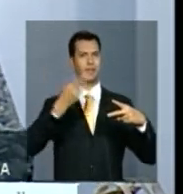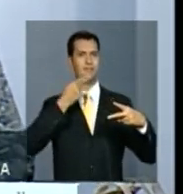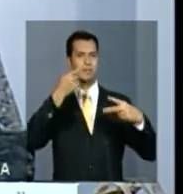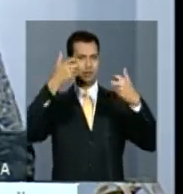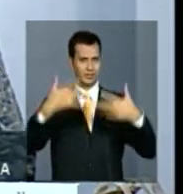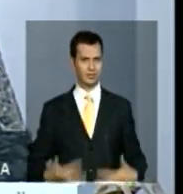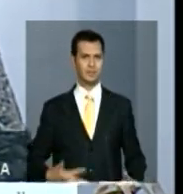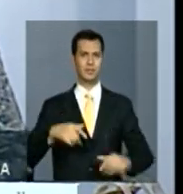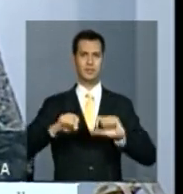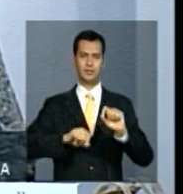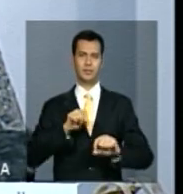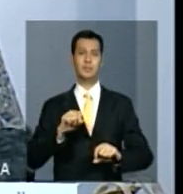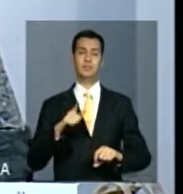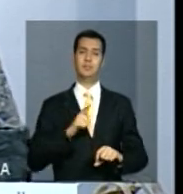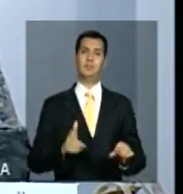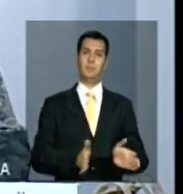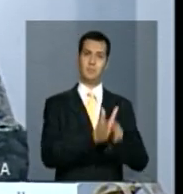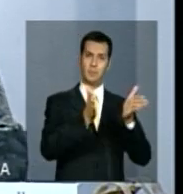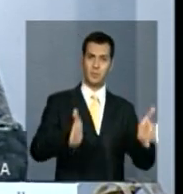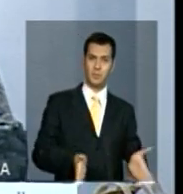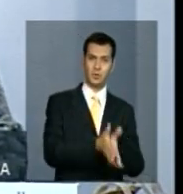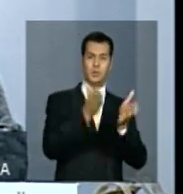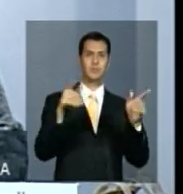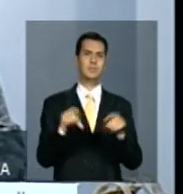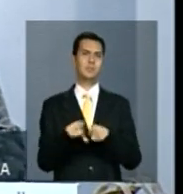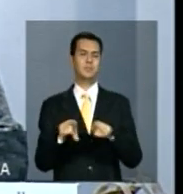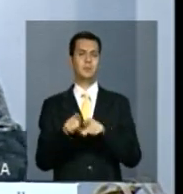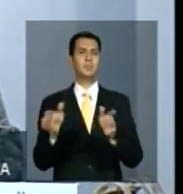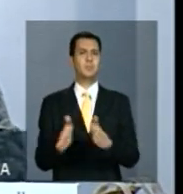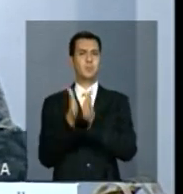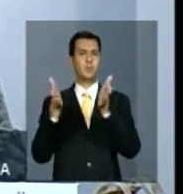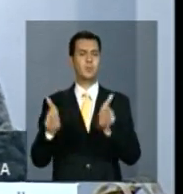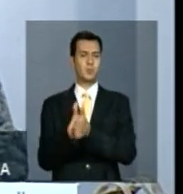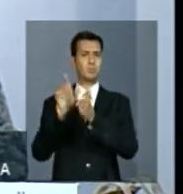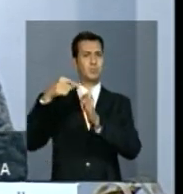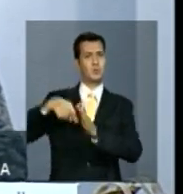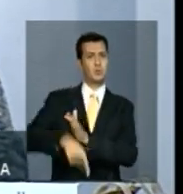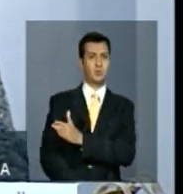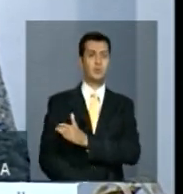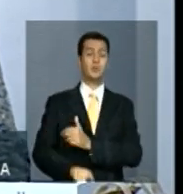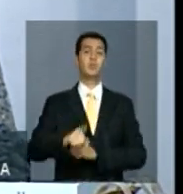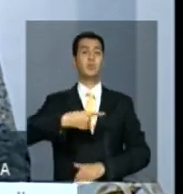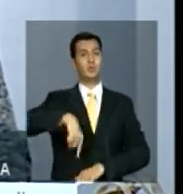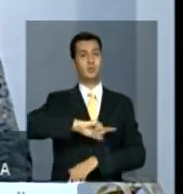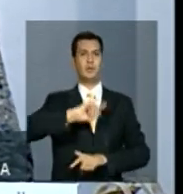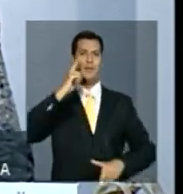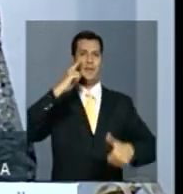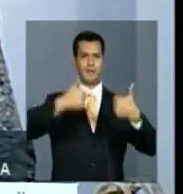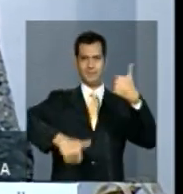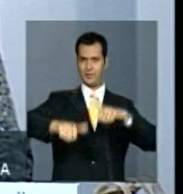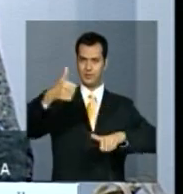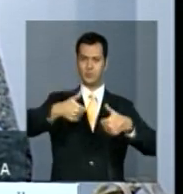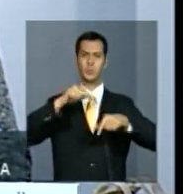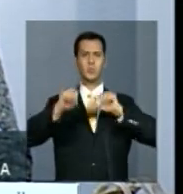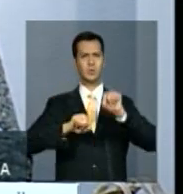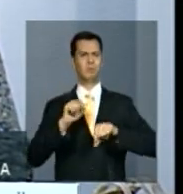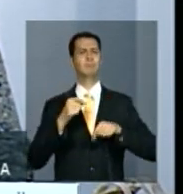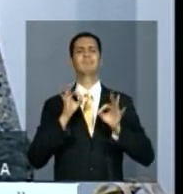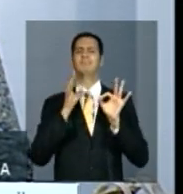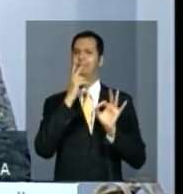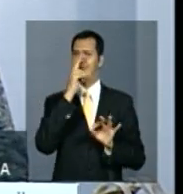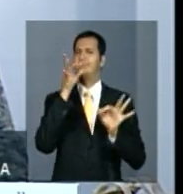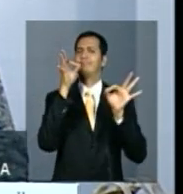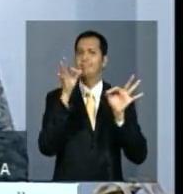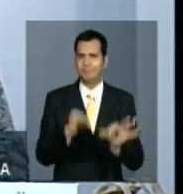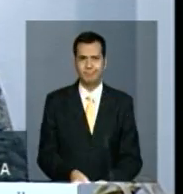pobreza e da extrema pobreza é que nossa avaliação é que nós estamos no caminho certo nós organizamos conceitos